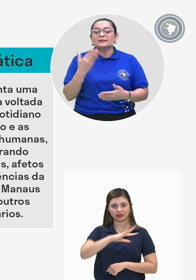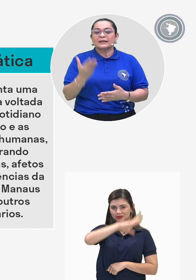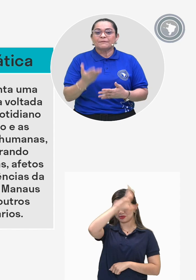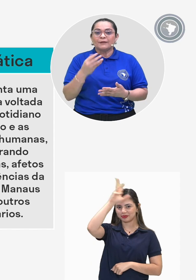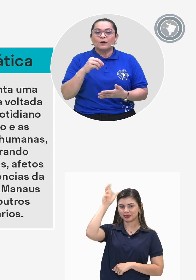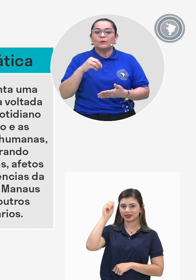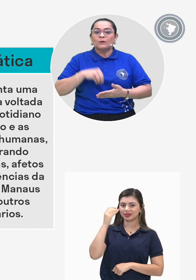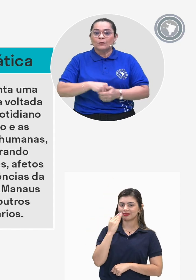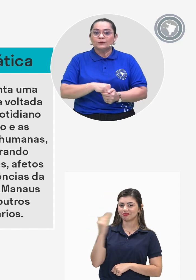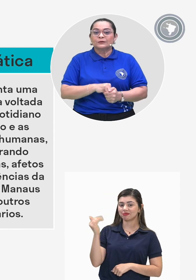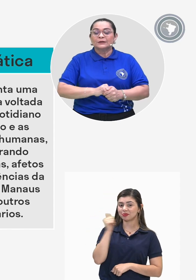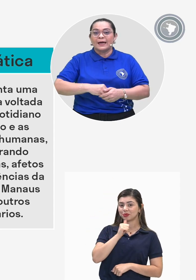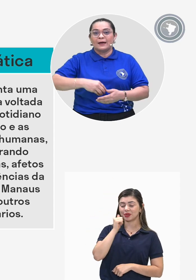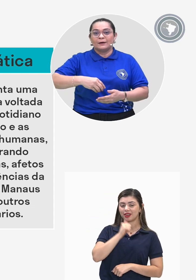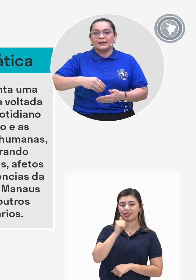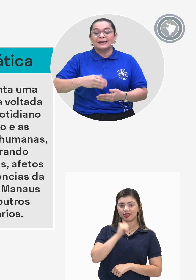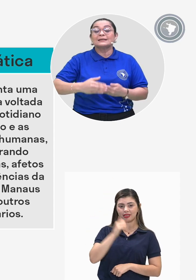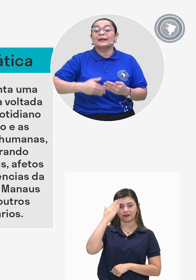que escreveu